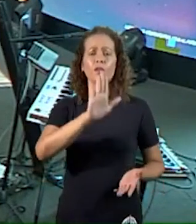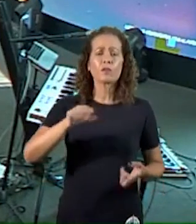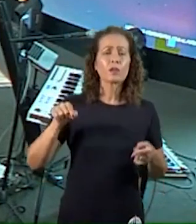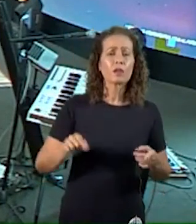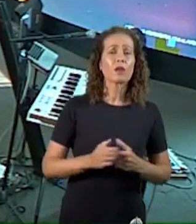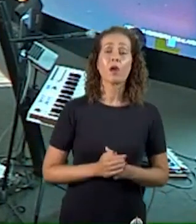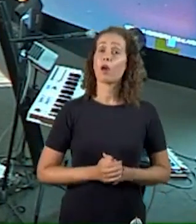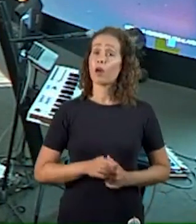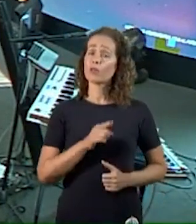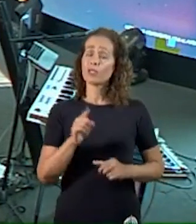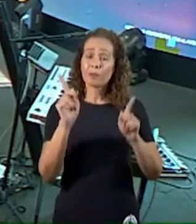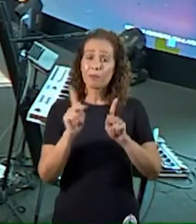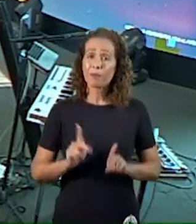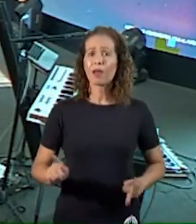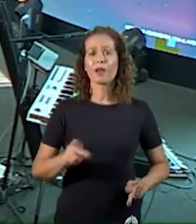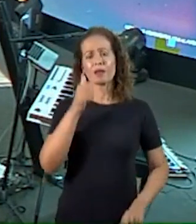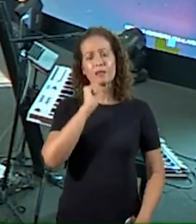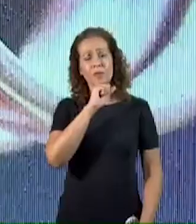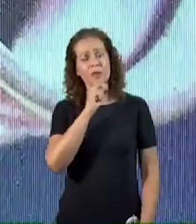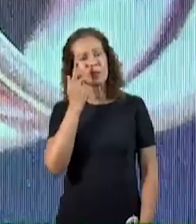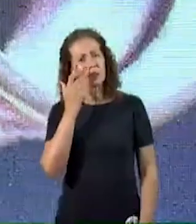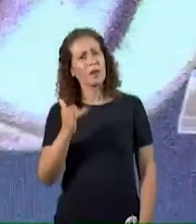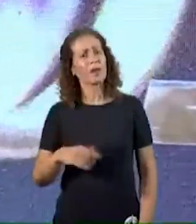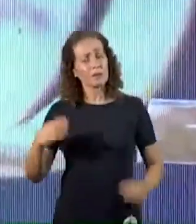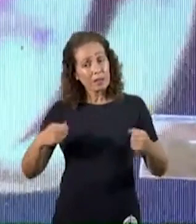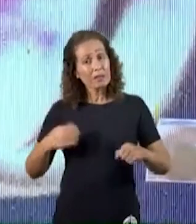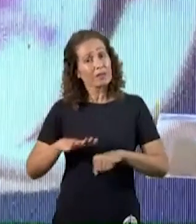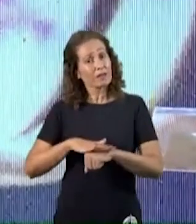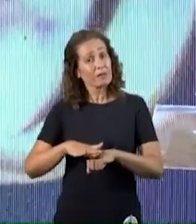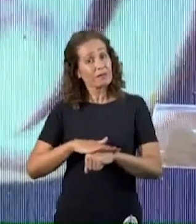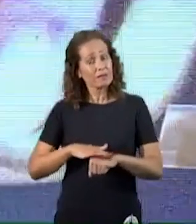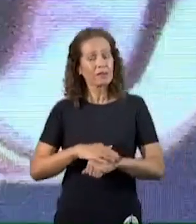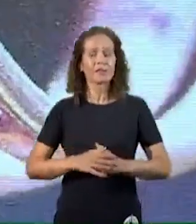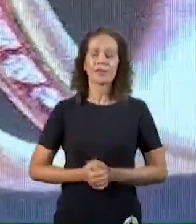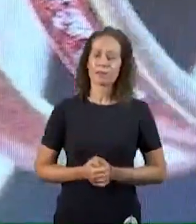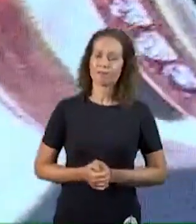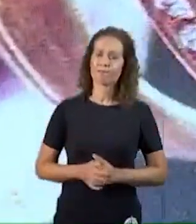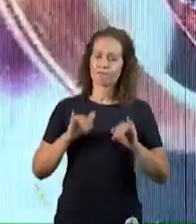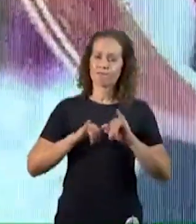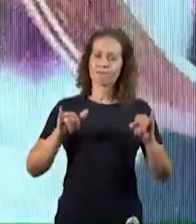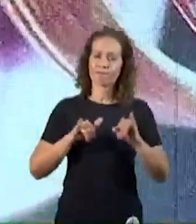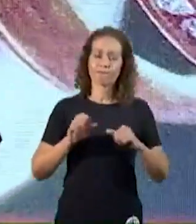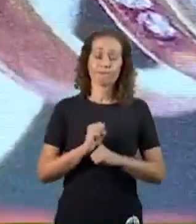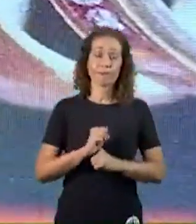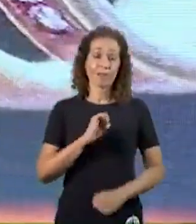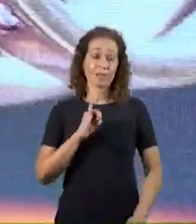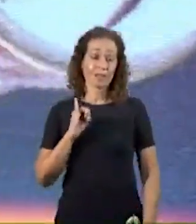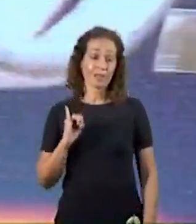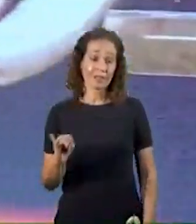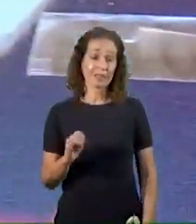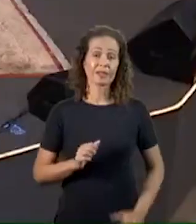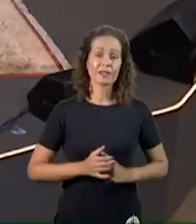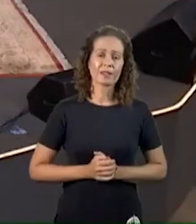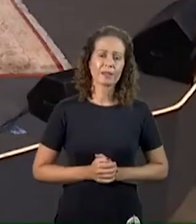as pazes com a sua mãe, faz as pazes com o seu pai. Gente, deixa eu contar uma coisa para vocês. Se encher esse pastor de Márcio